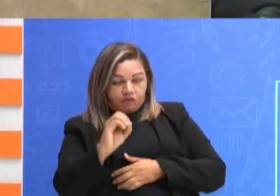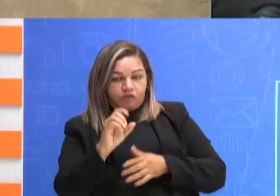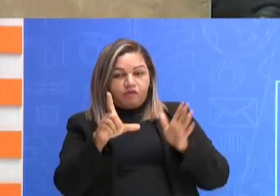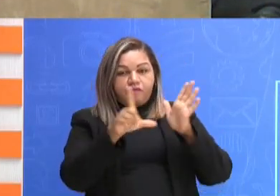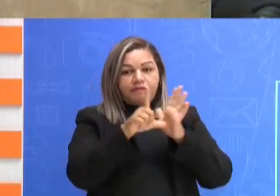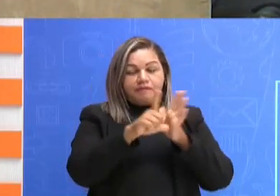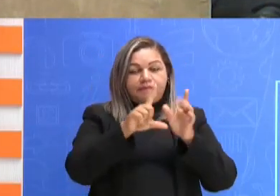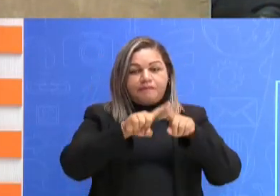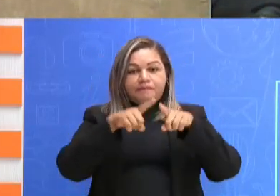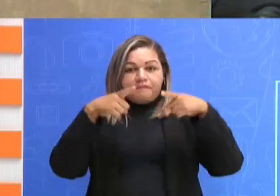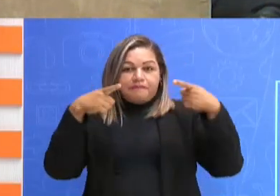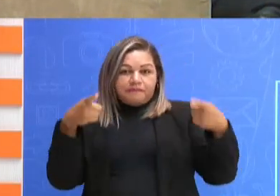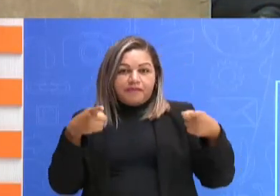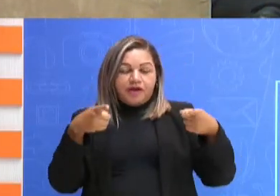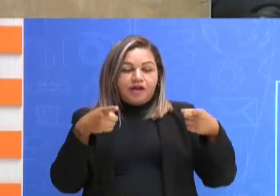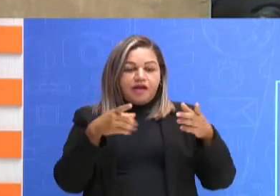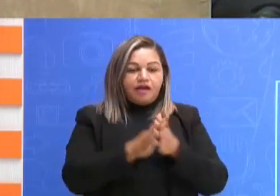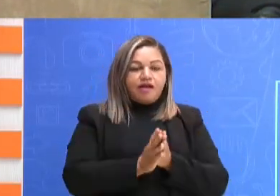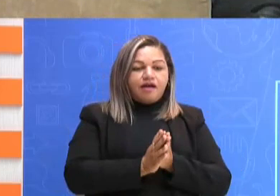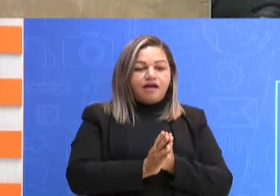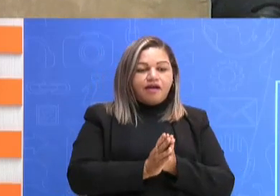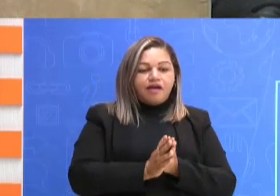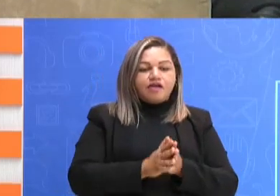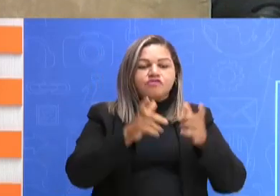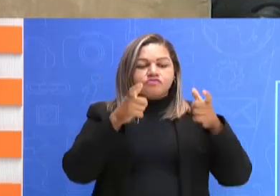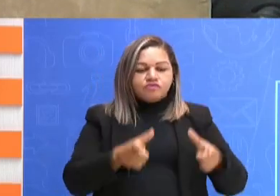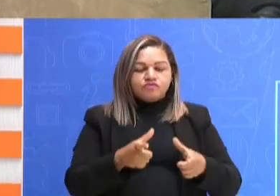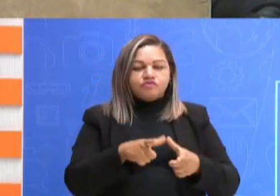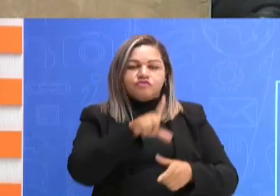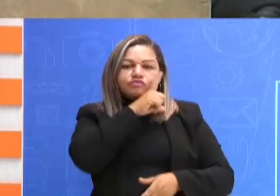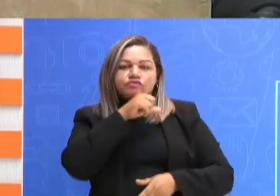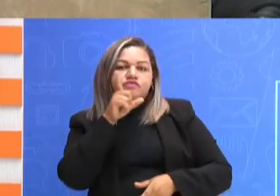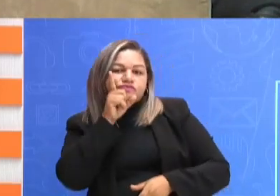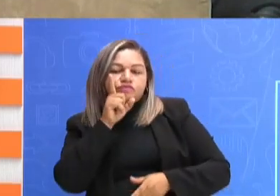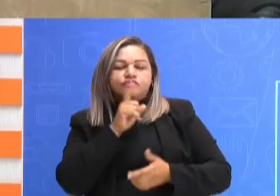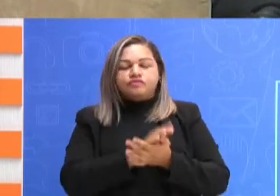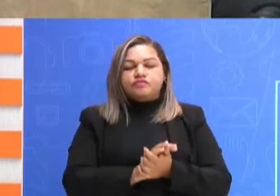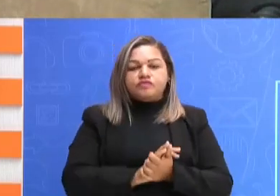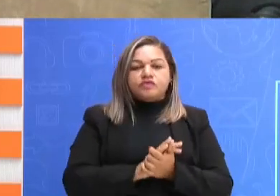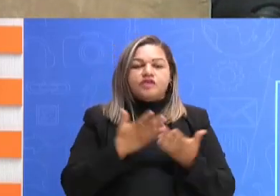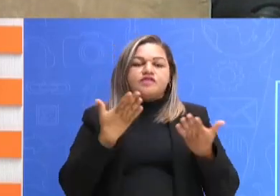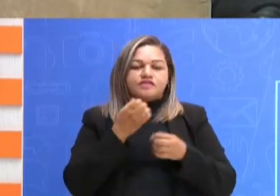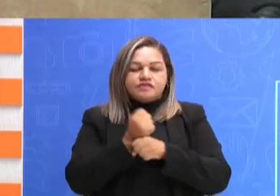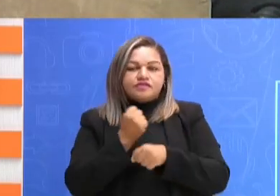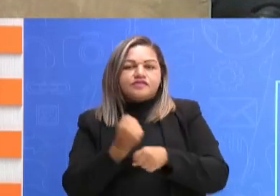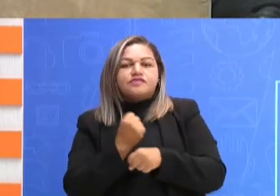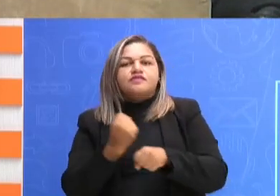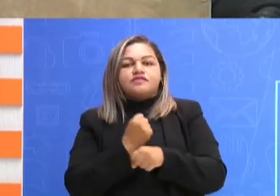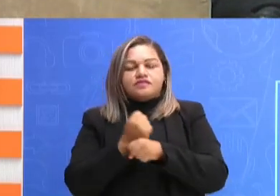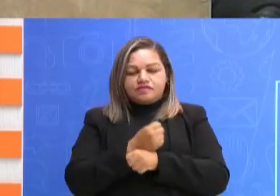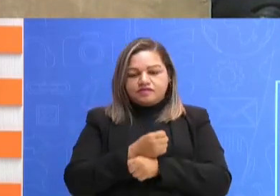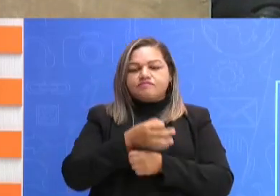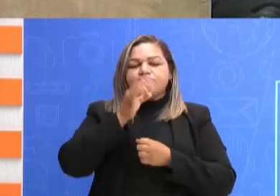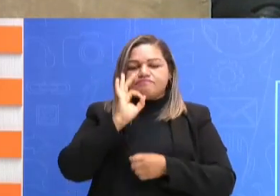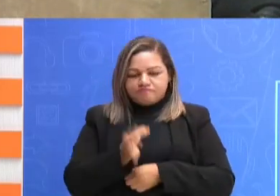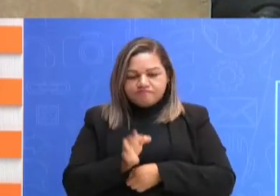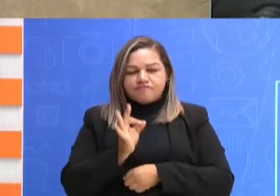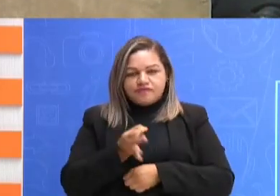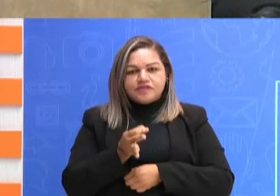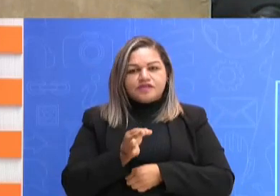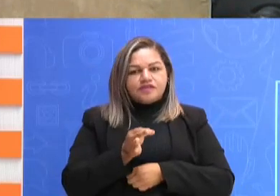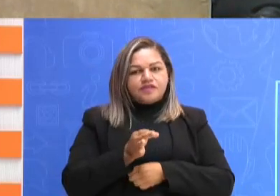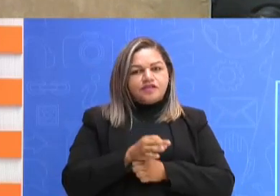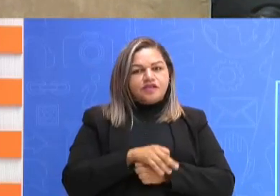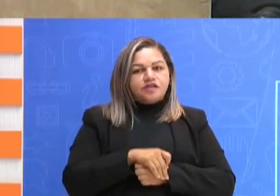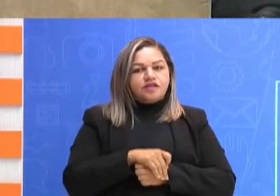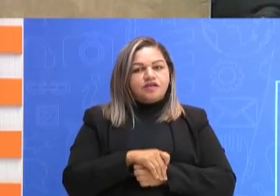gente. Mas uma praça de alimentação no último andar. Que massa. Graças a Deus. Esse ano, então, sai, prefeito, o nosso shopping. Esse ano, com certeza, sai. Amém. Assim,